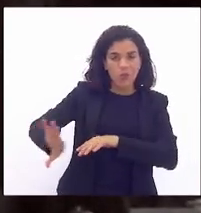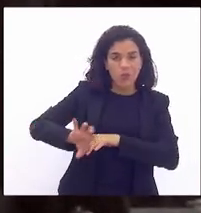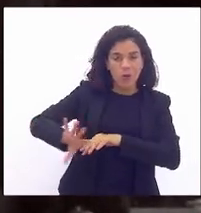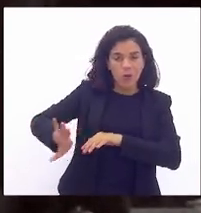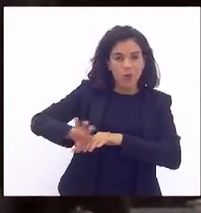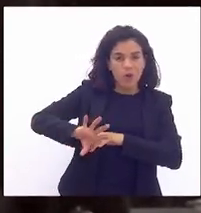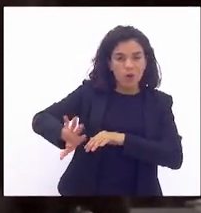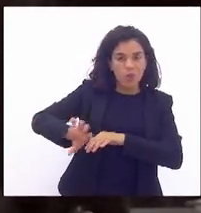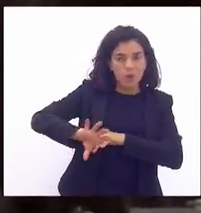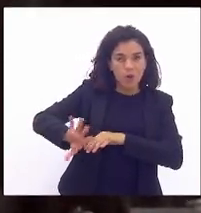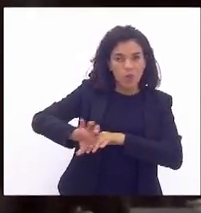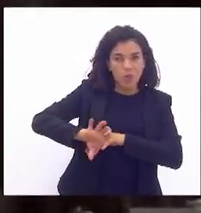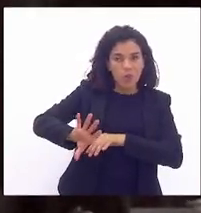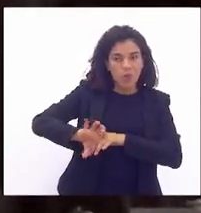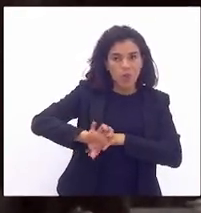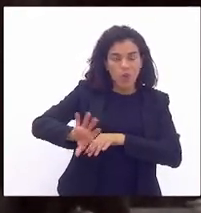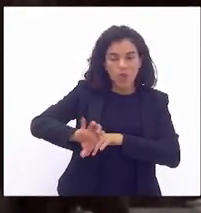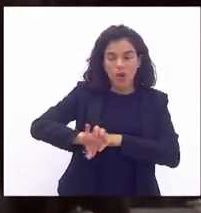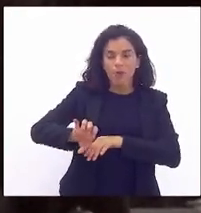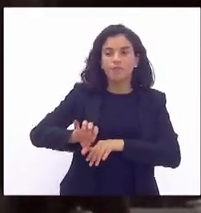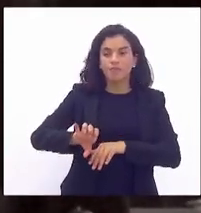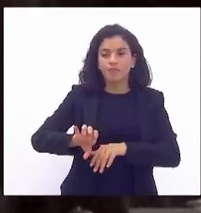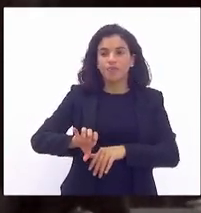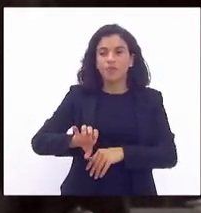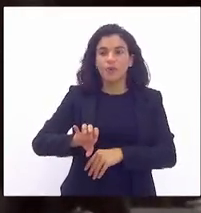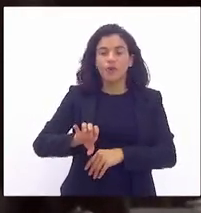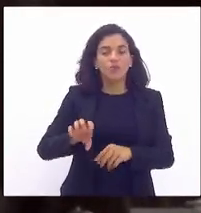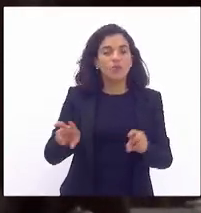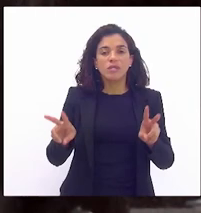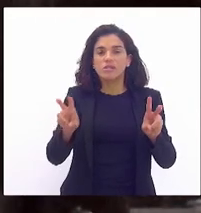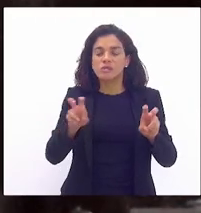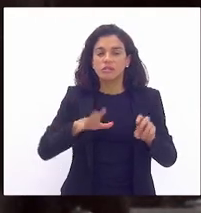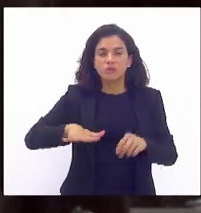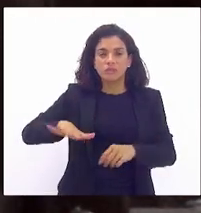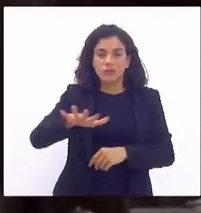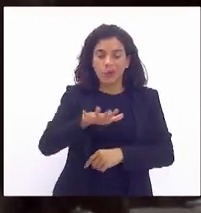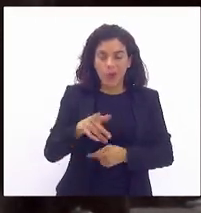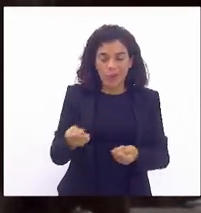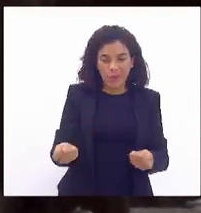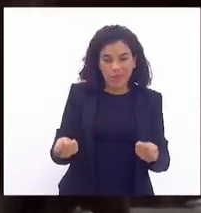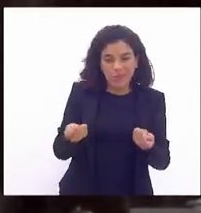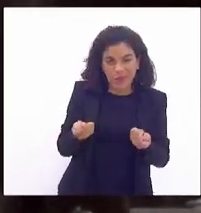38%, e resultando numa questão de economia,